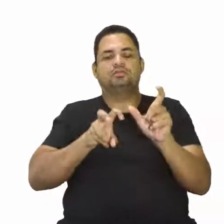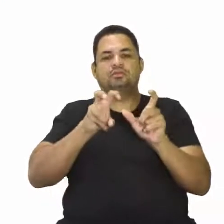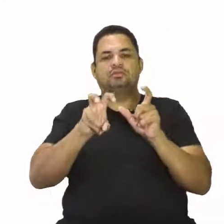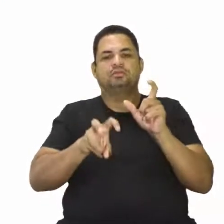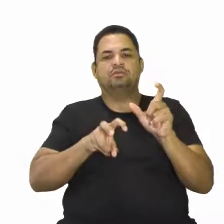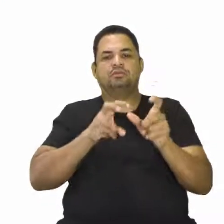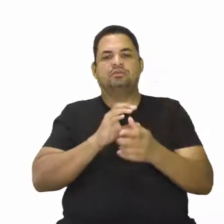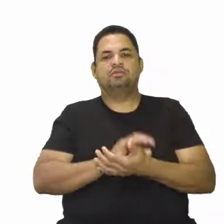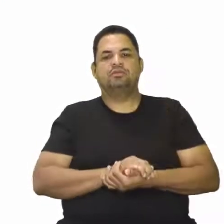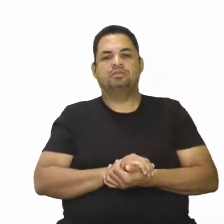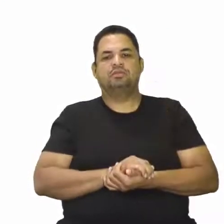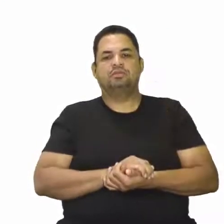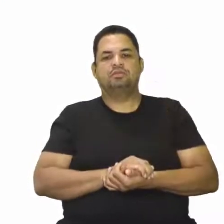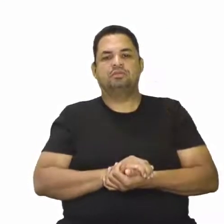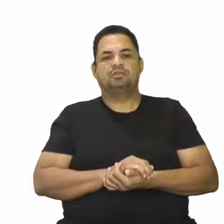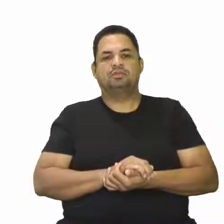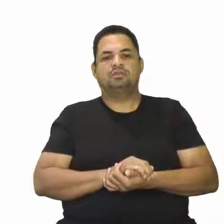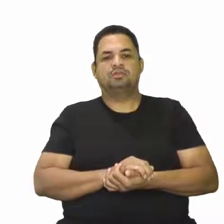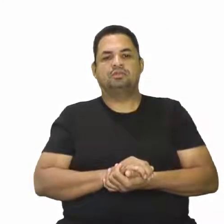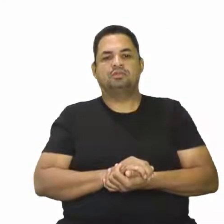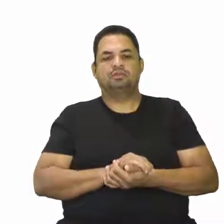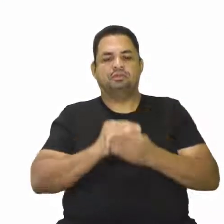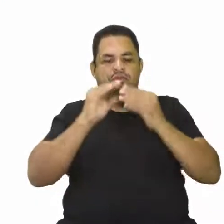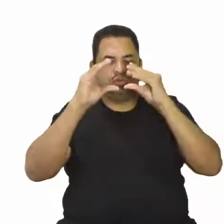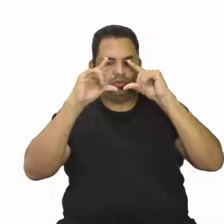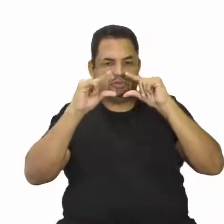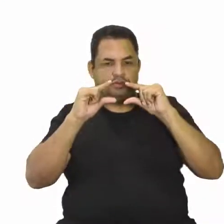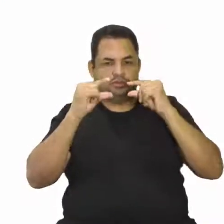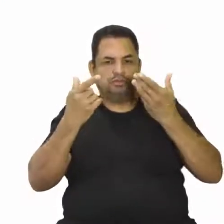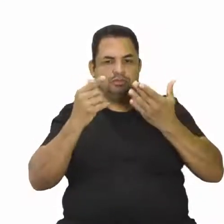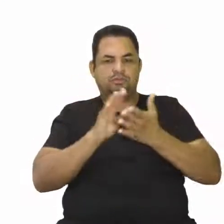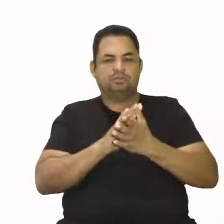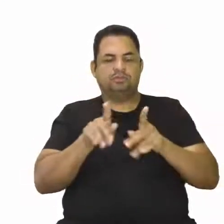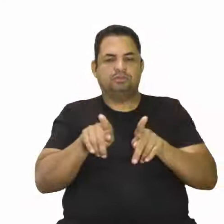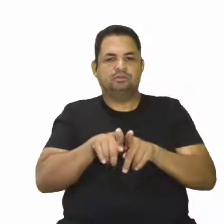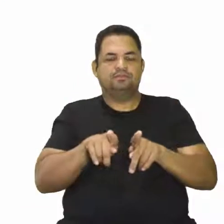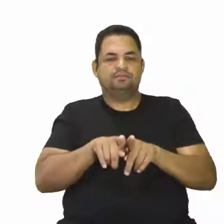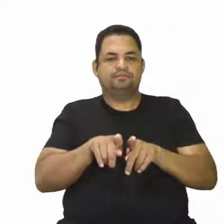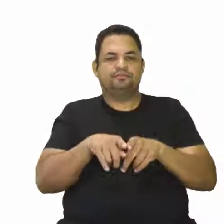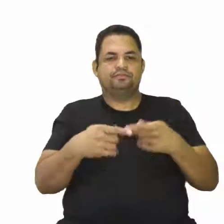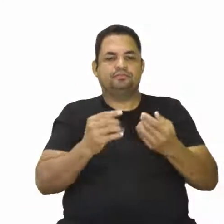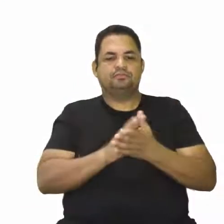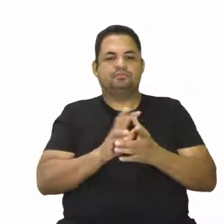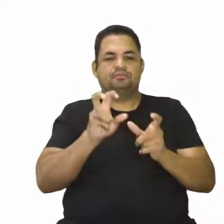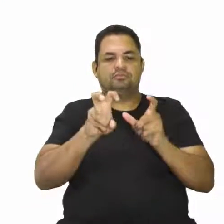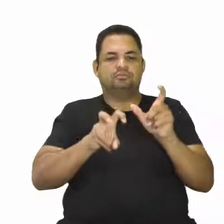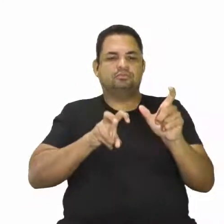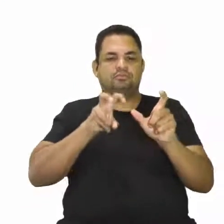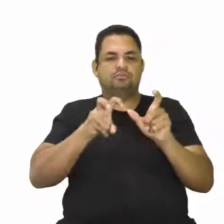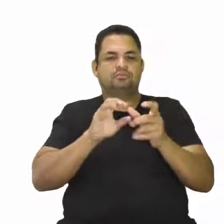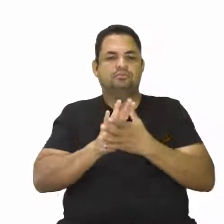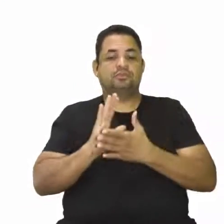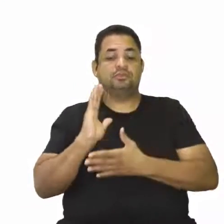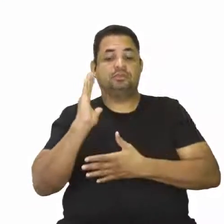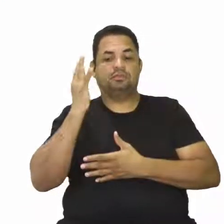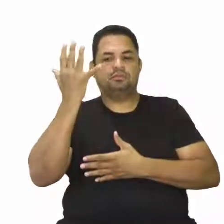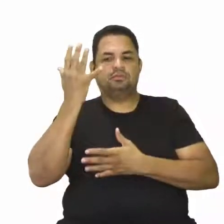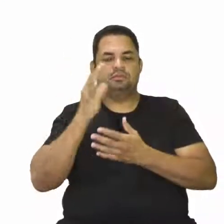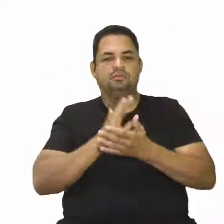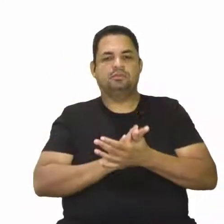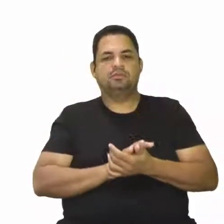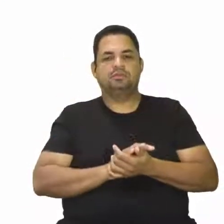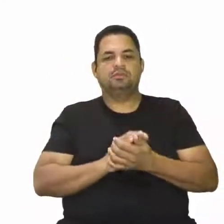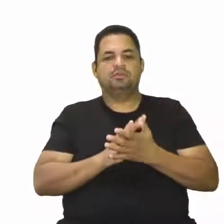é ayer e anoche, que também são advérbios de tempo, que